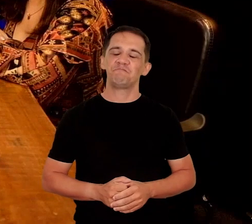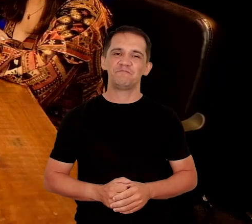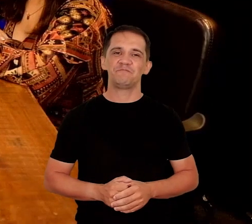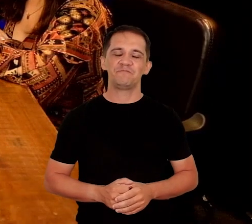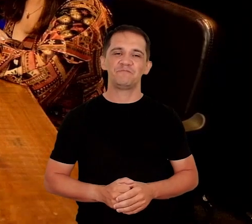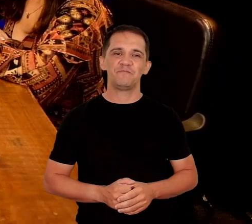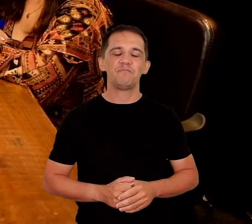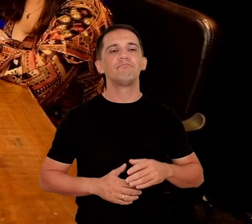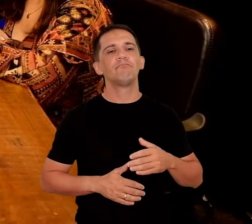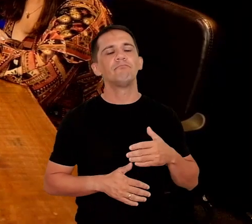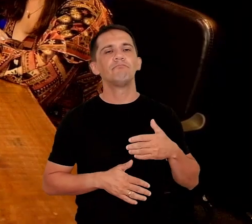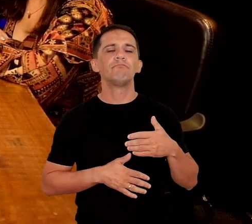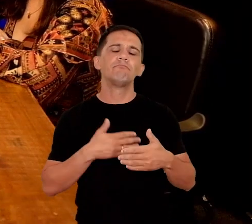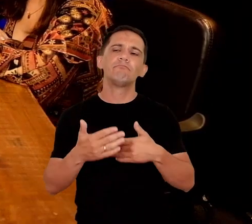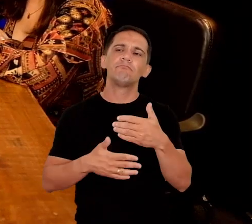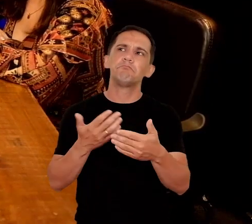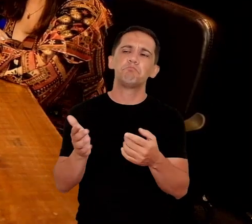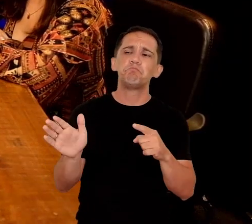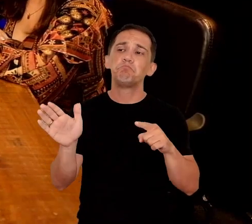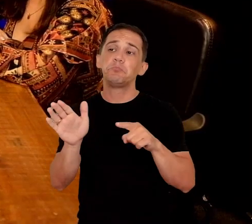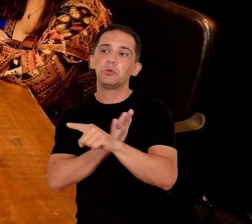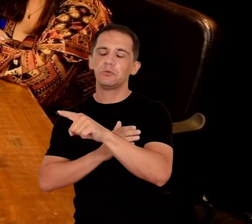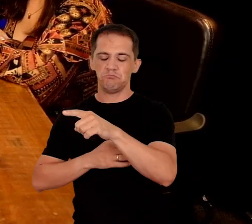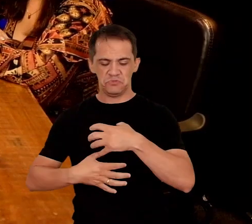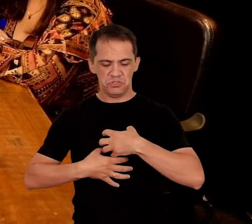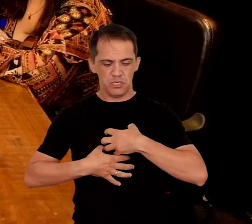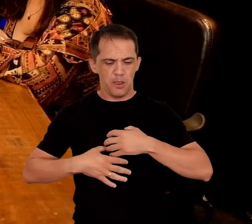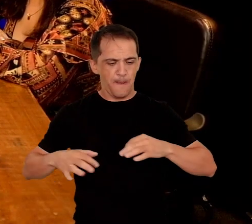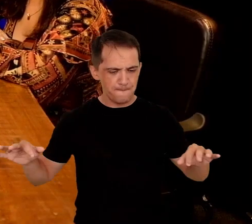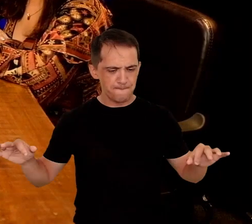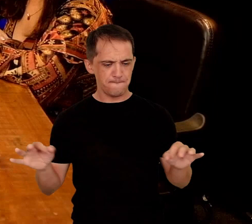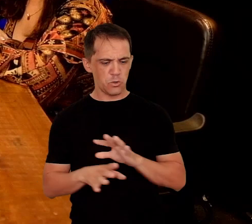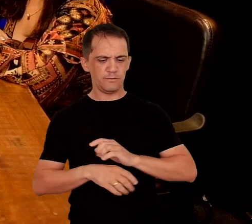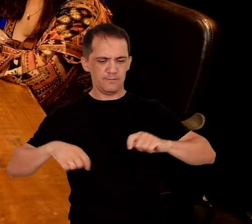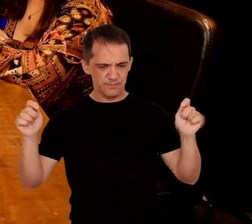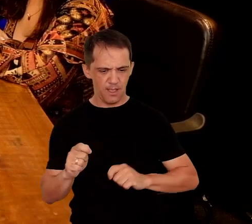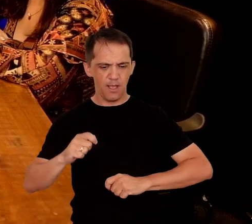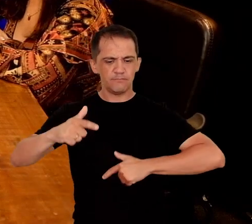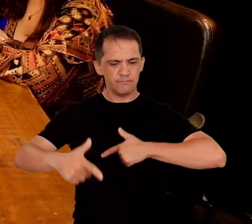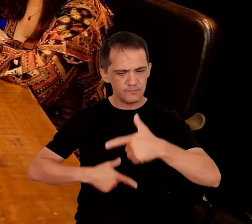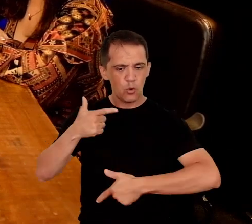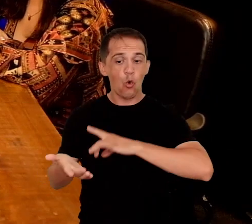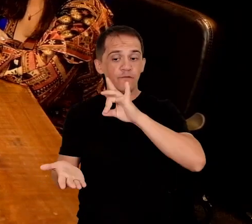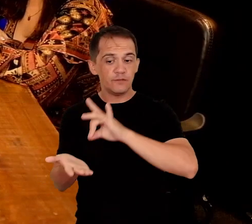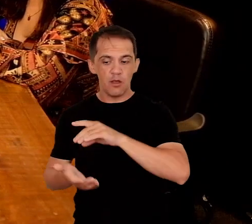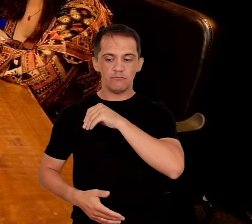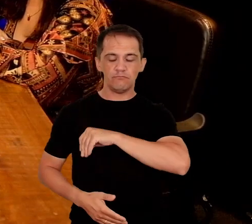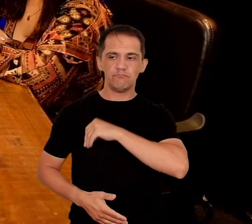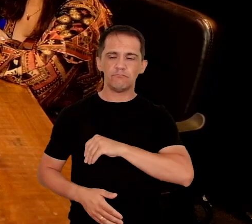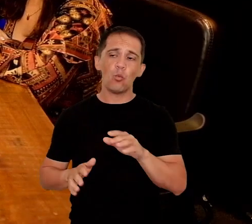nesse mundo. Isso. E aí, quando é que vocês ficaram prontos, assim, para começar a trabalhar com isso?